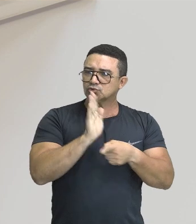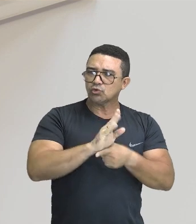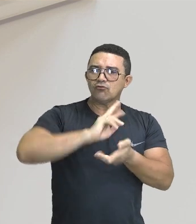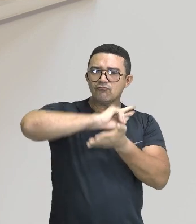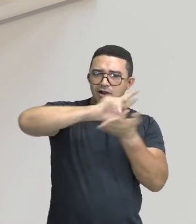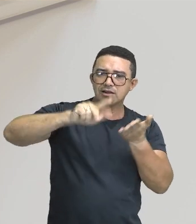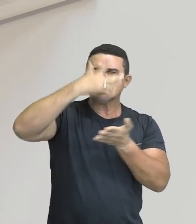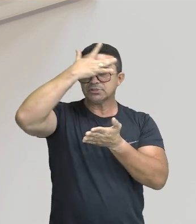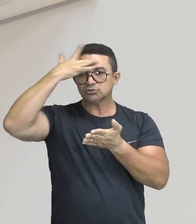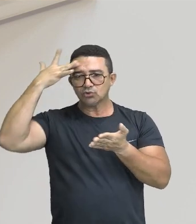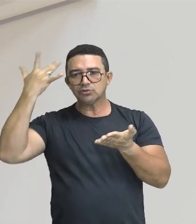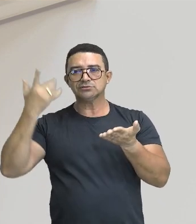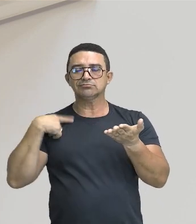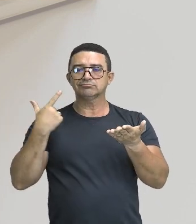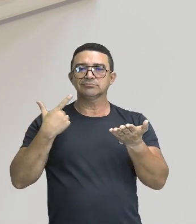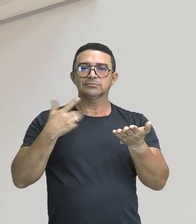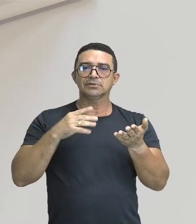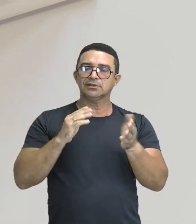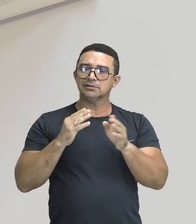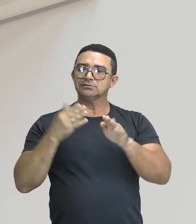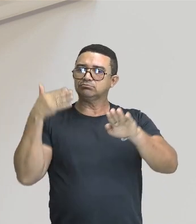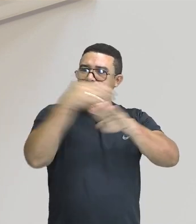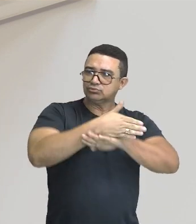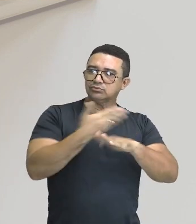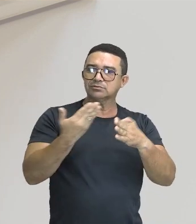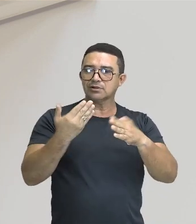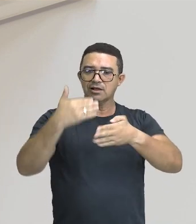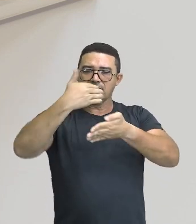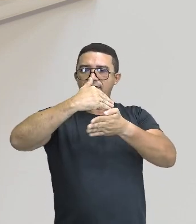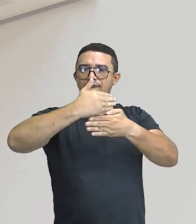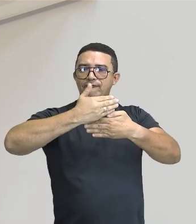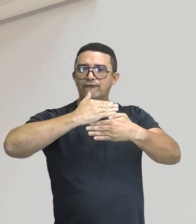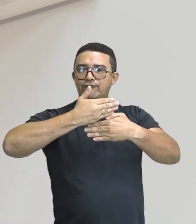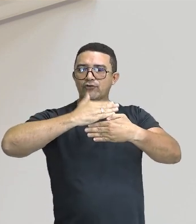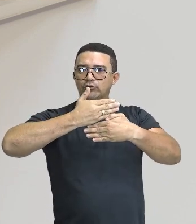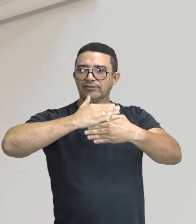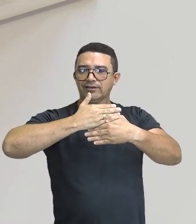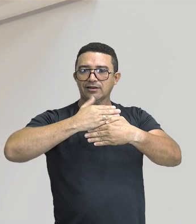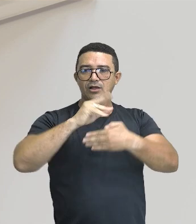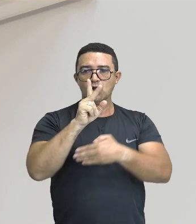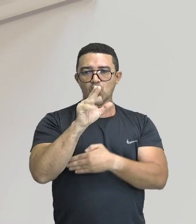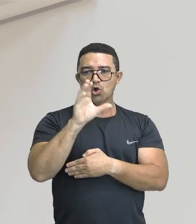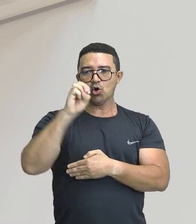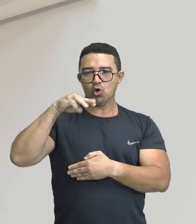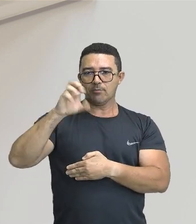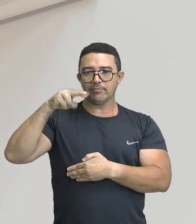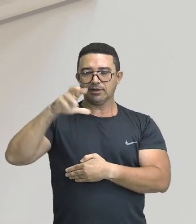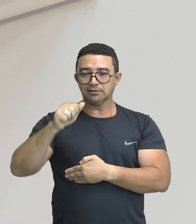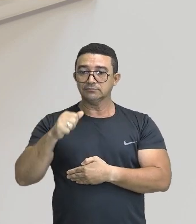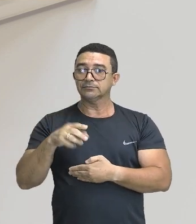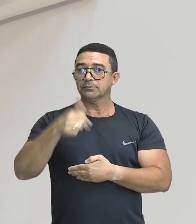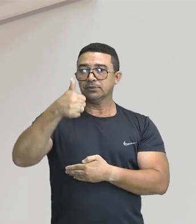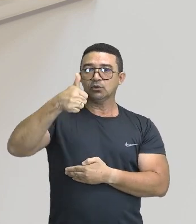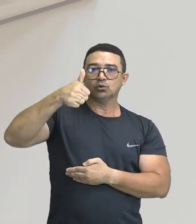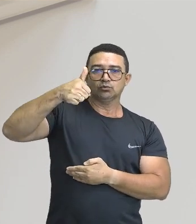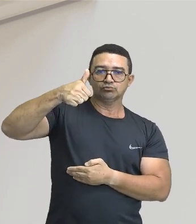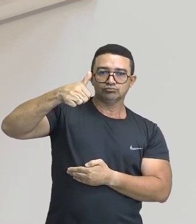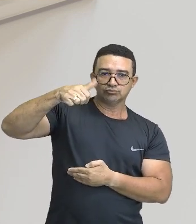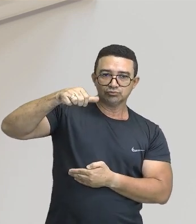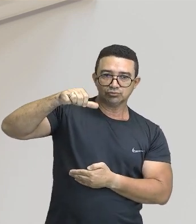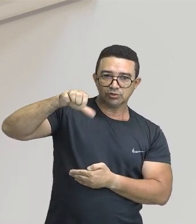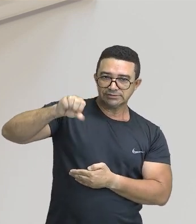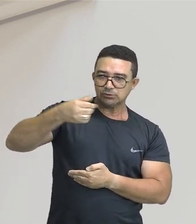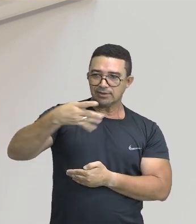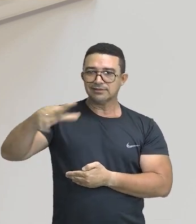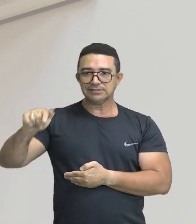residentes sionistas a atravessar a fronteira romena, razão pela qual foi julgado em 1947.